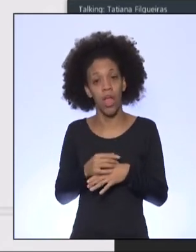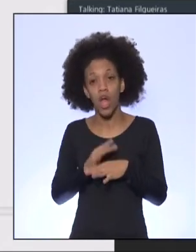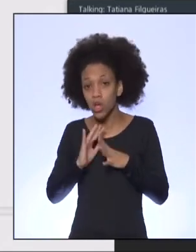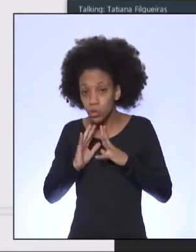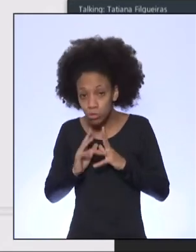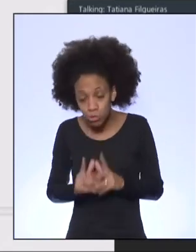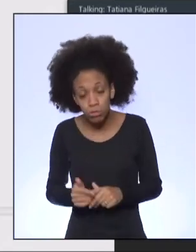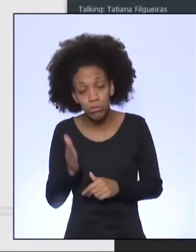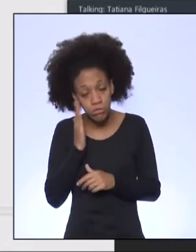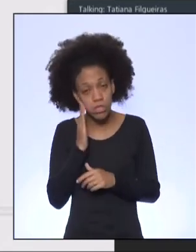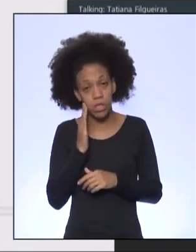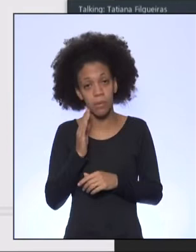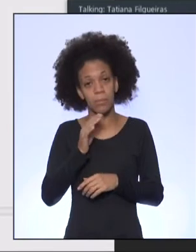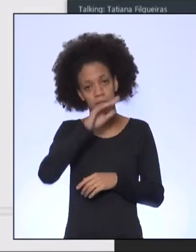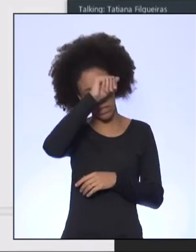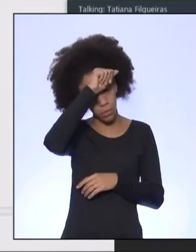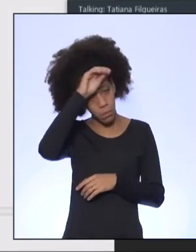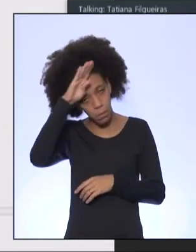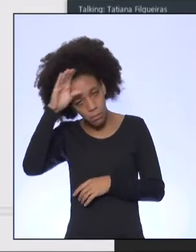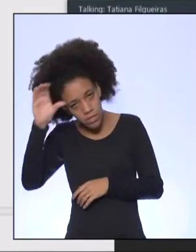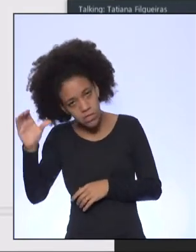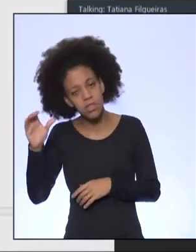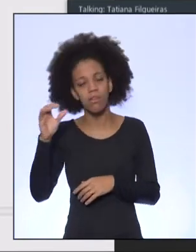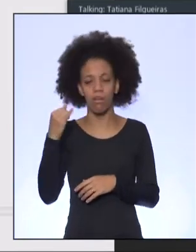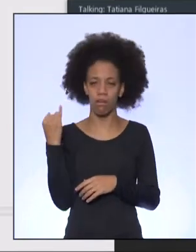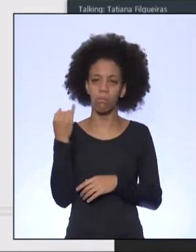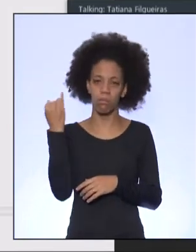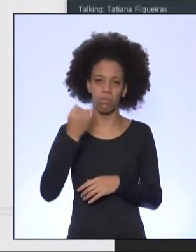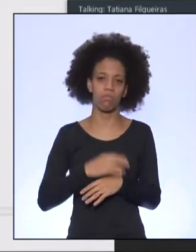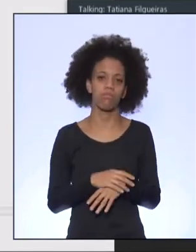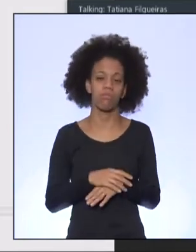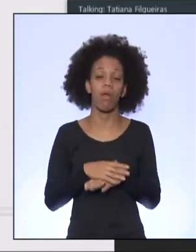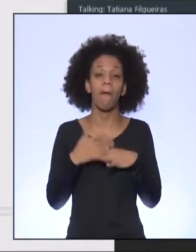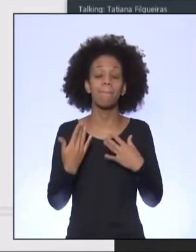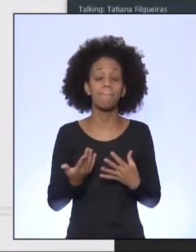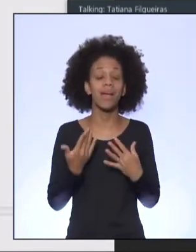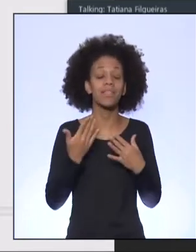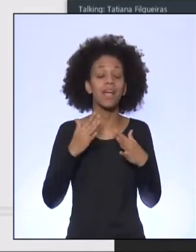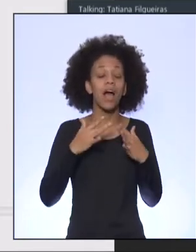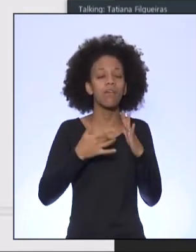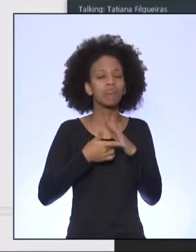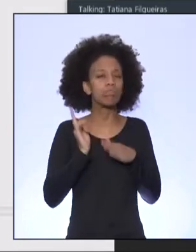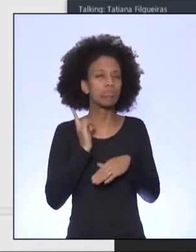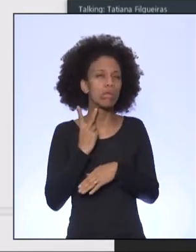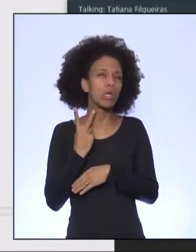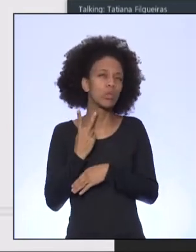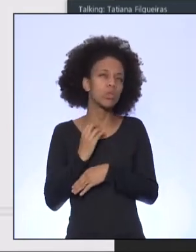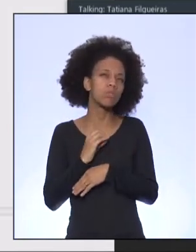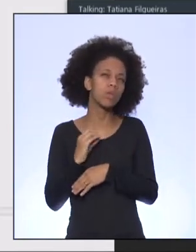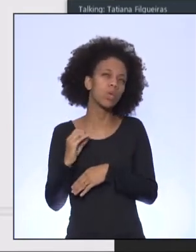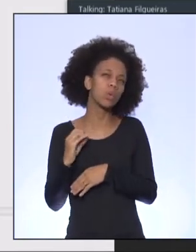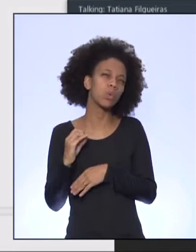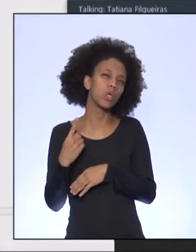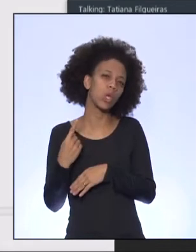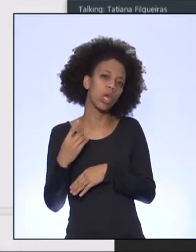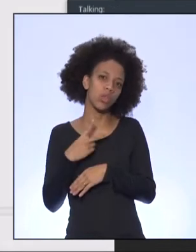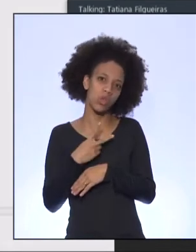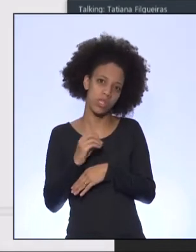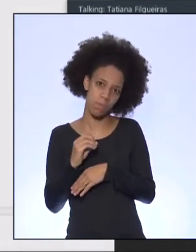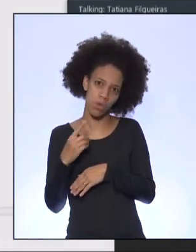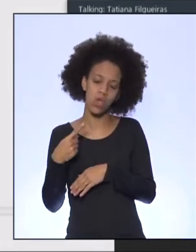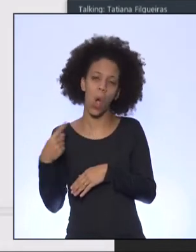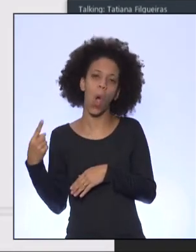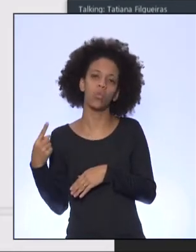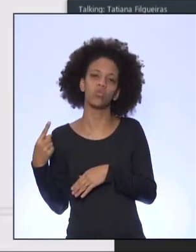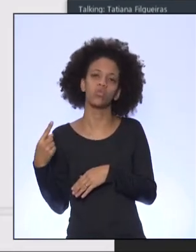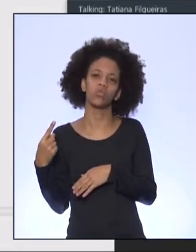importante. Quando a gente começou a falar das competências socioemocionais em 2011, no primeiro congresso que a gente fez sobre o tema,